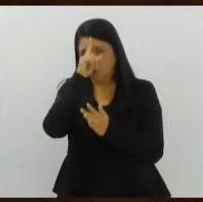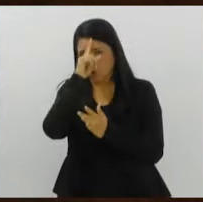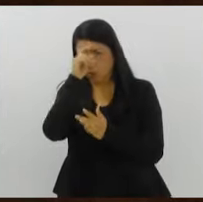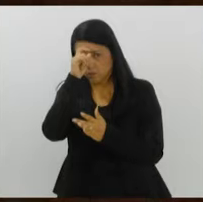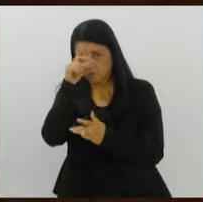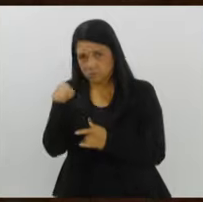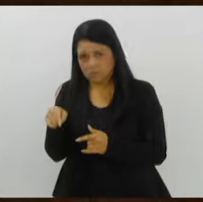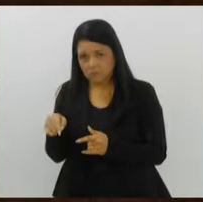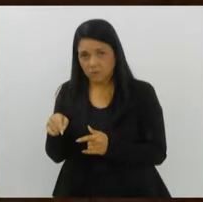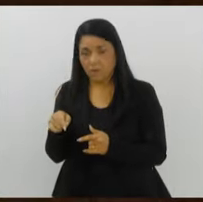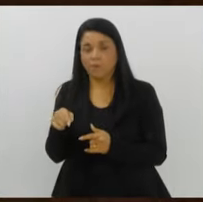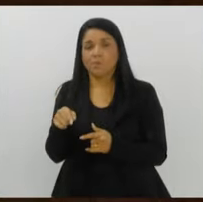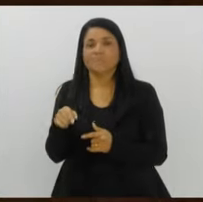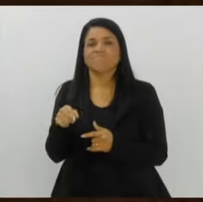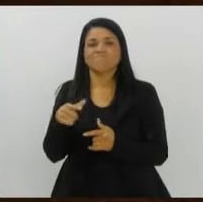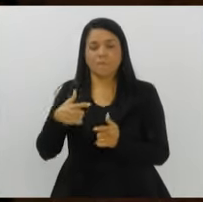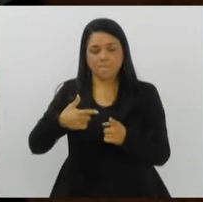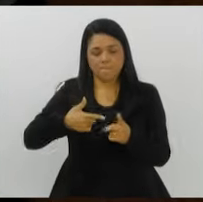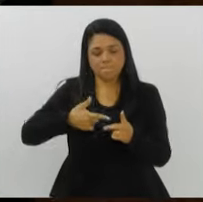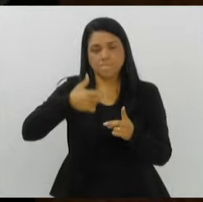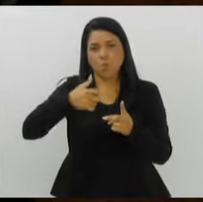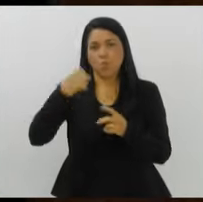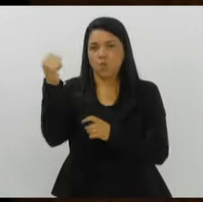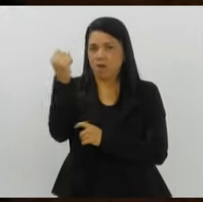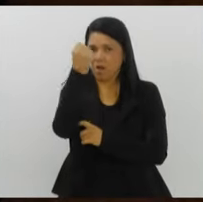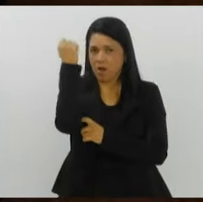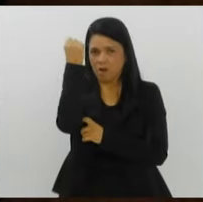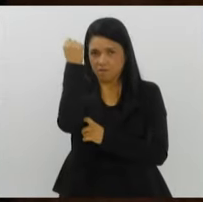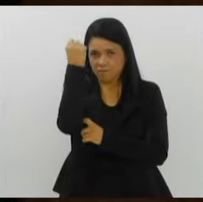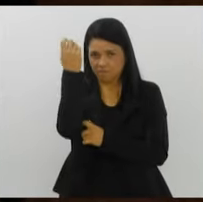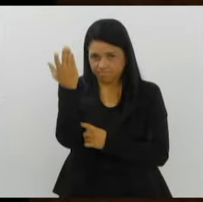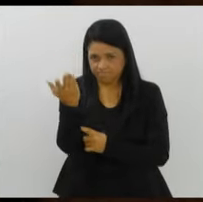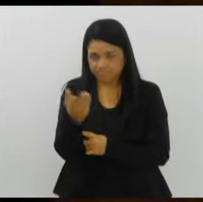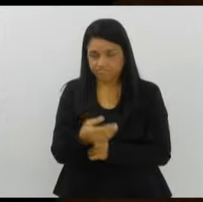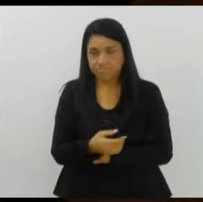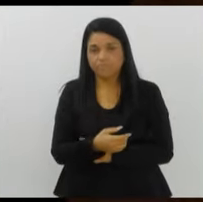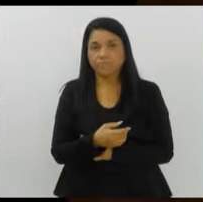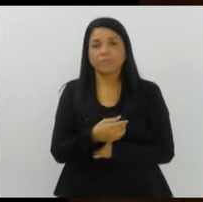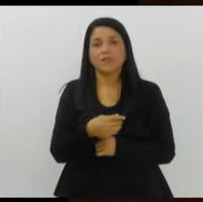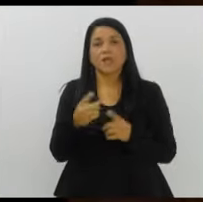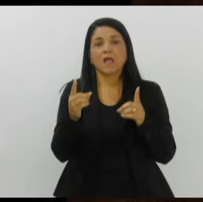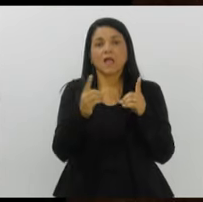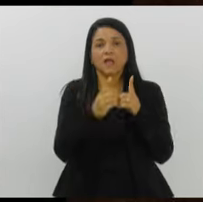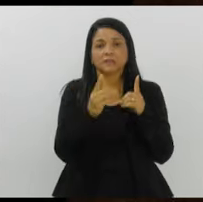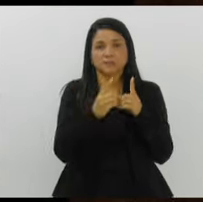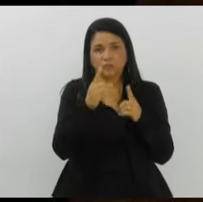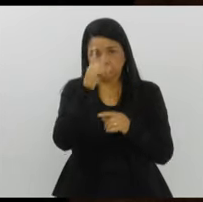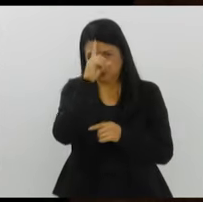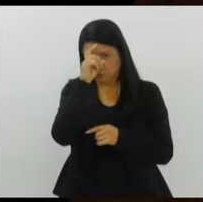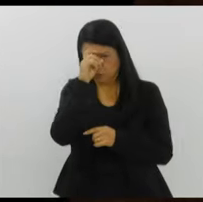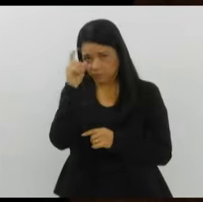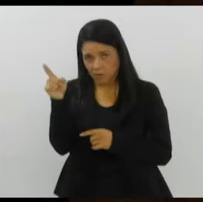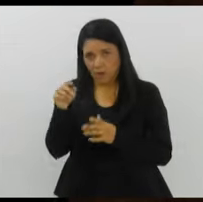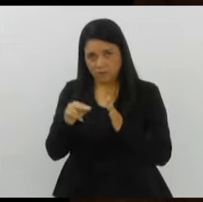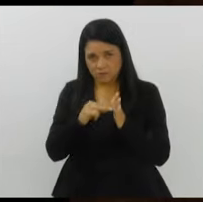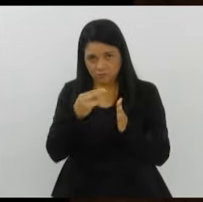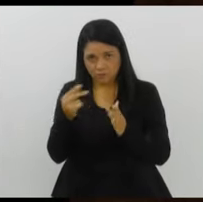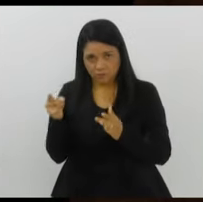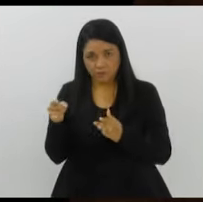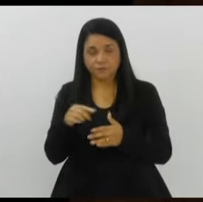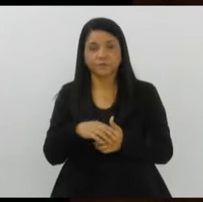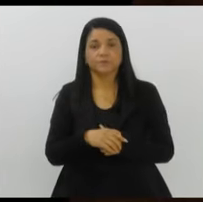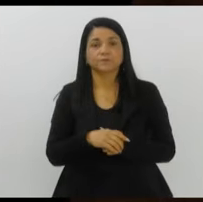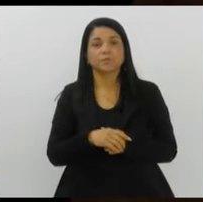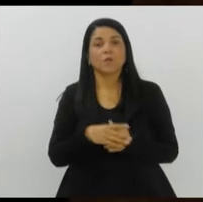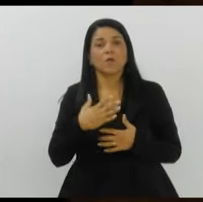causa de um grave ferimento. Está sendo atendido no hospital. Mas eu gostaria